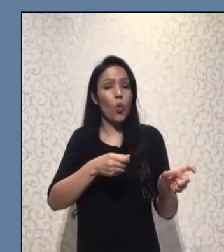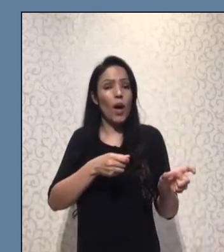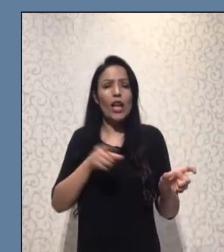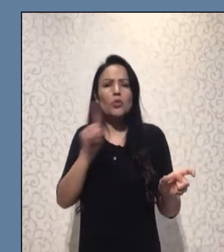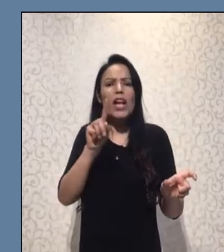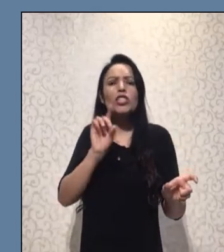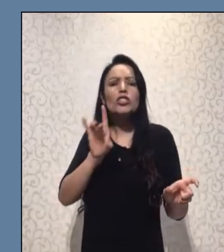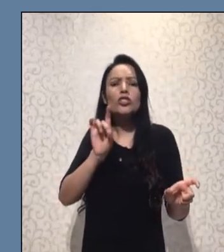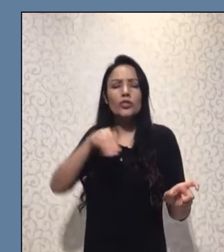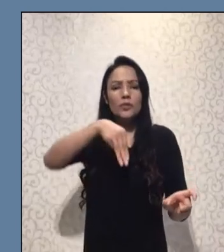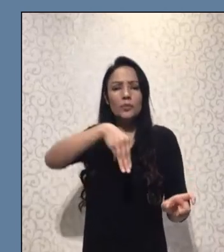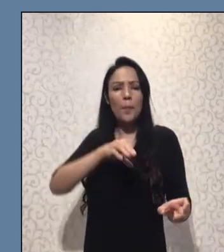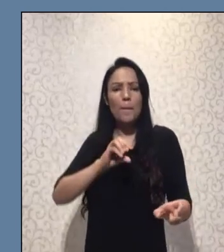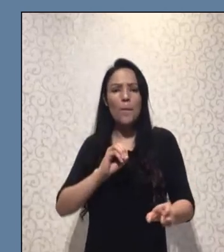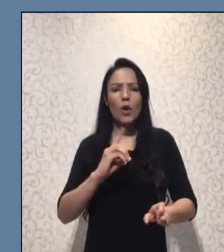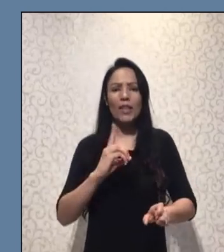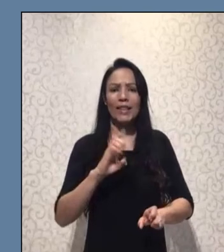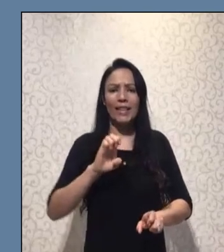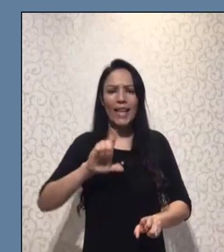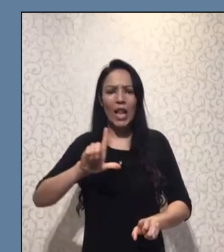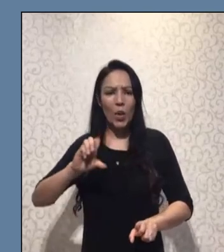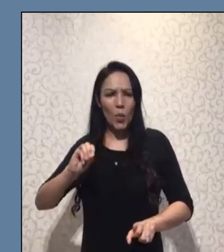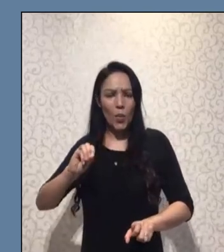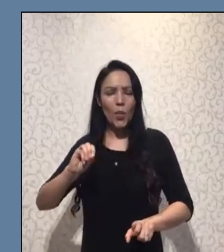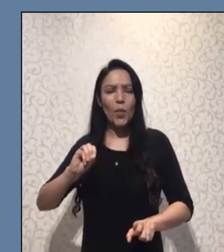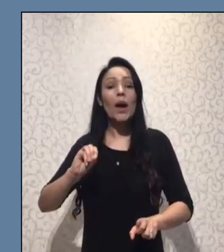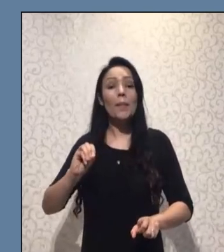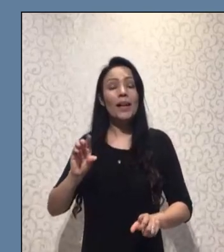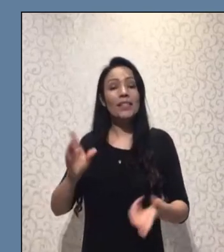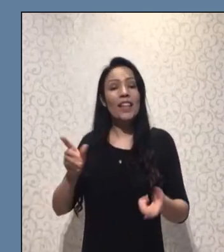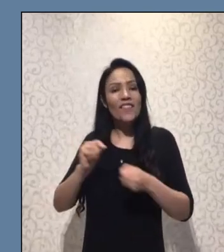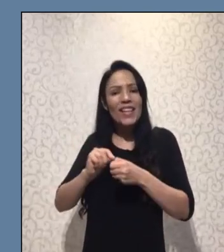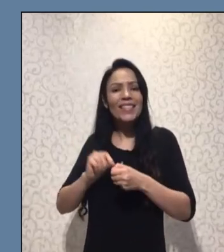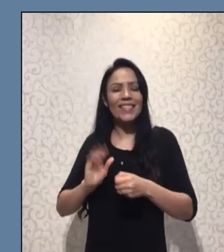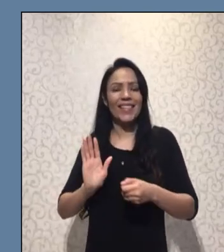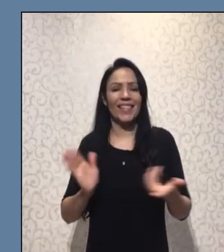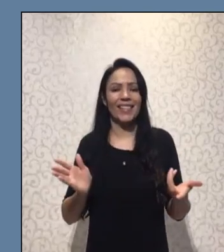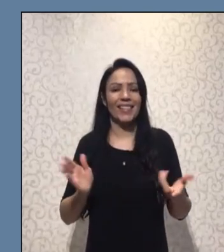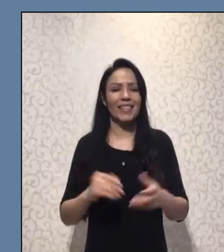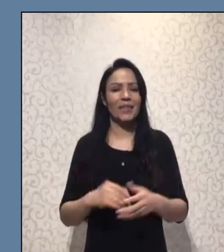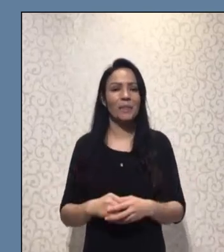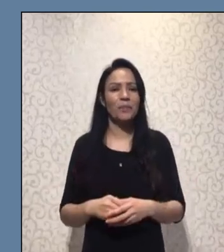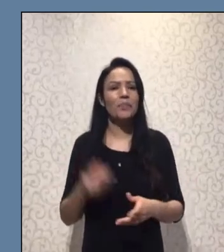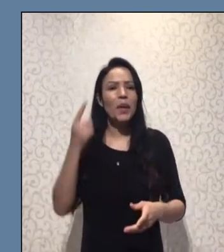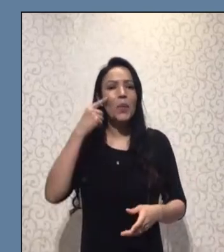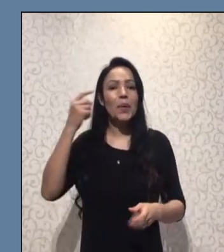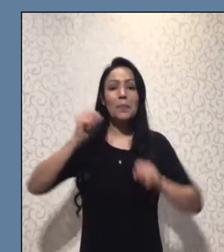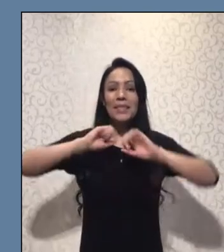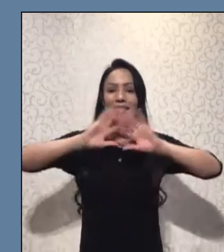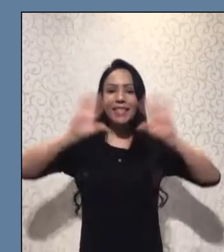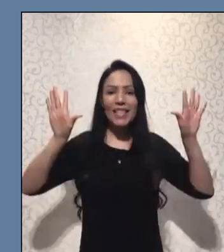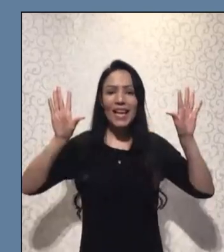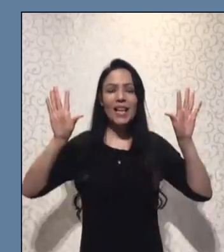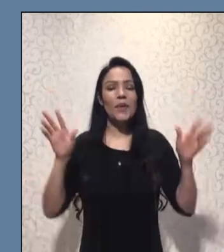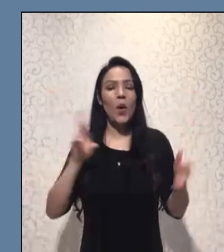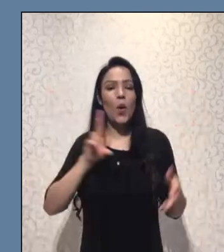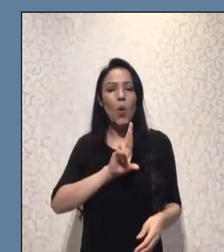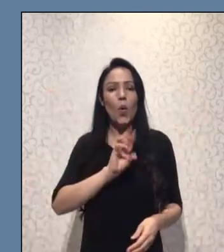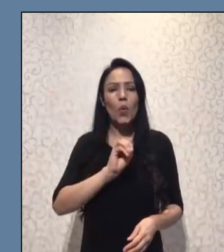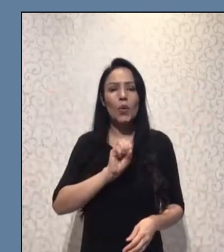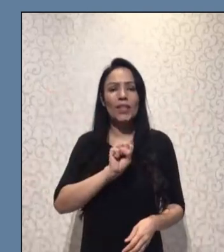imagem. A gente desculpa te interromper, mas eu lembro assim, claramente da Rosana Paulino, por exemplo,